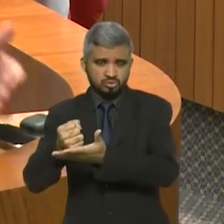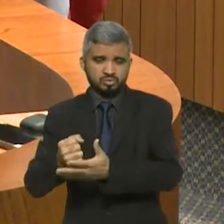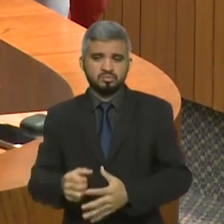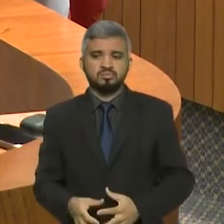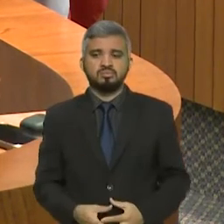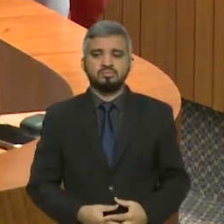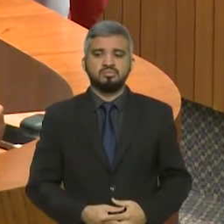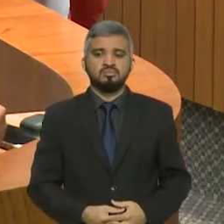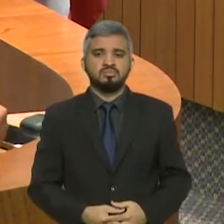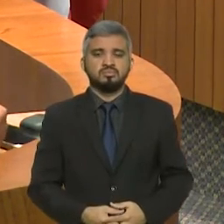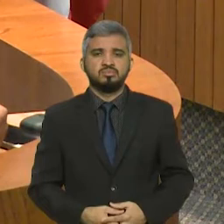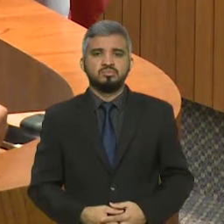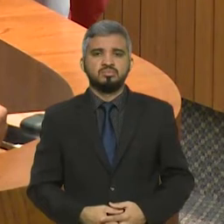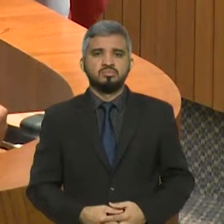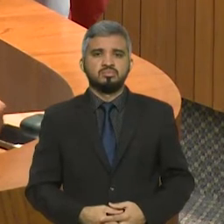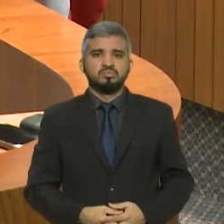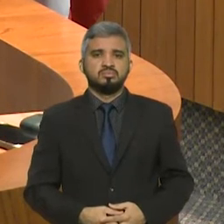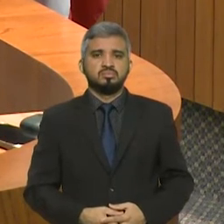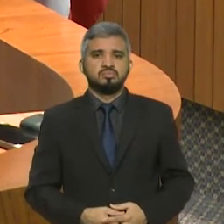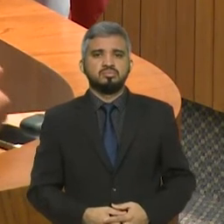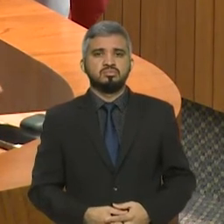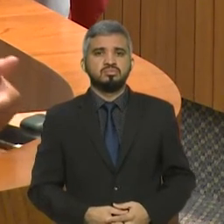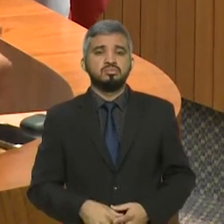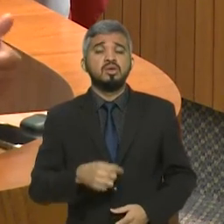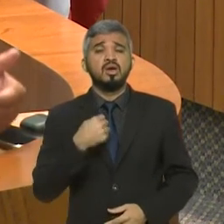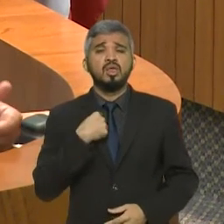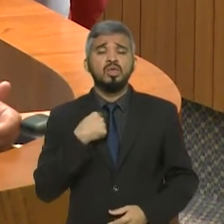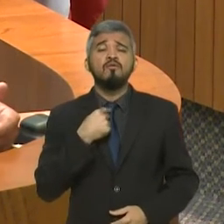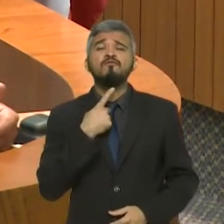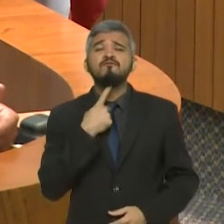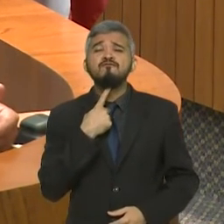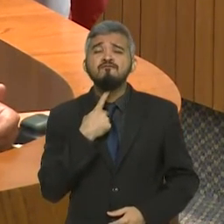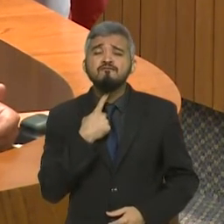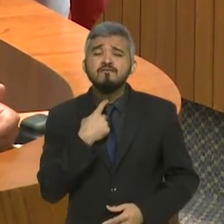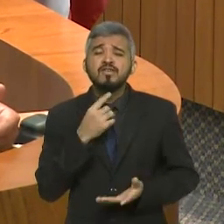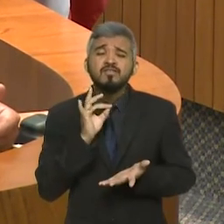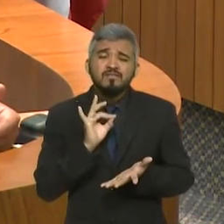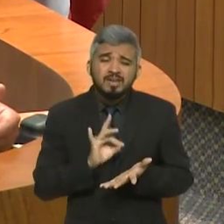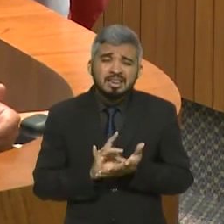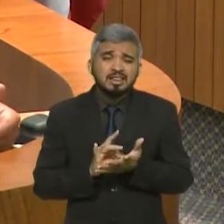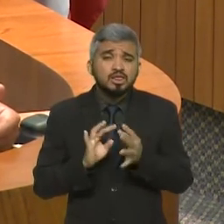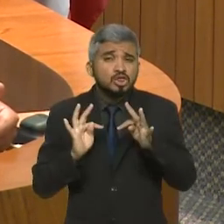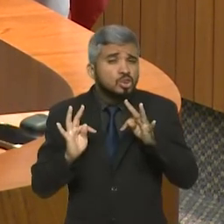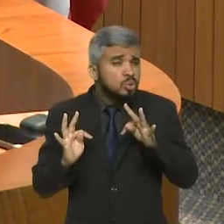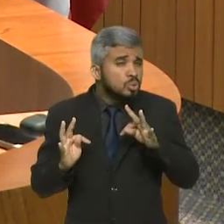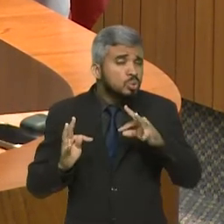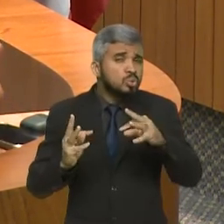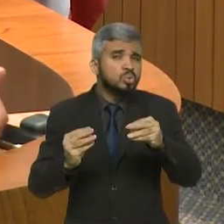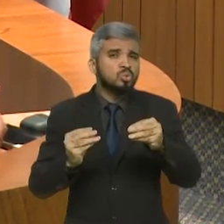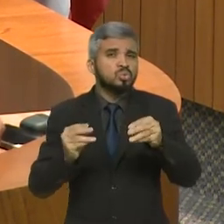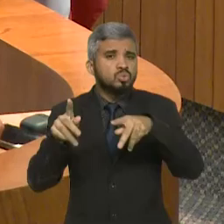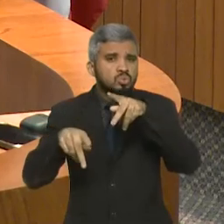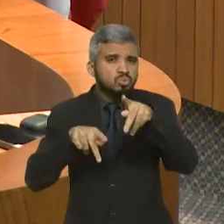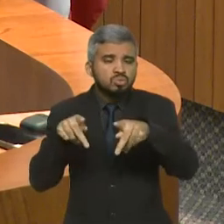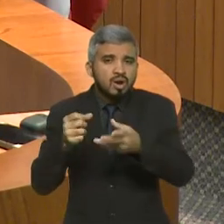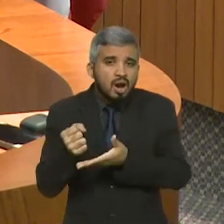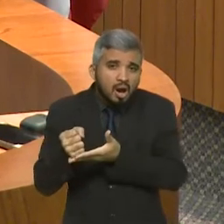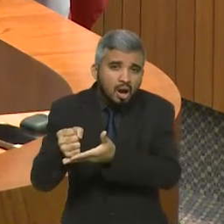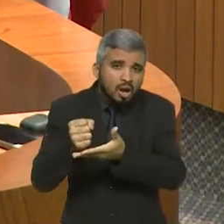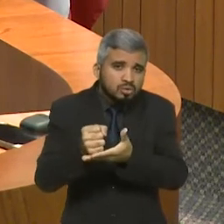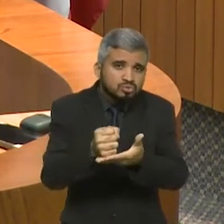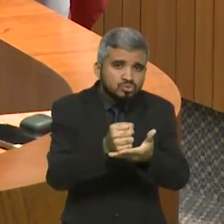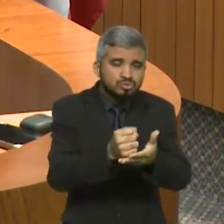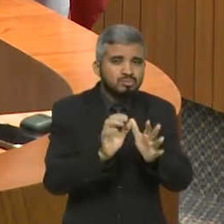A gente queria que pudéssemos atender toda a população, mas a gente fez um grande esforço, mesmo